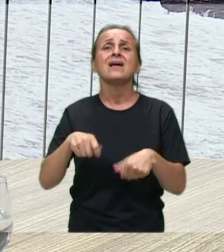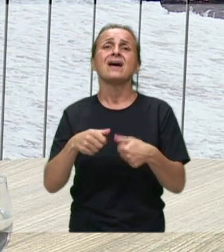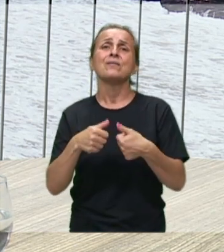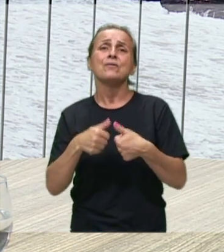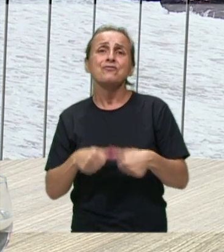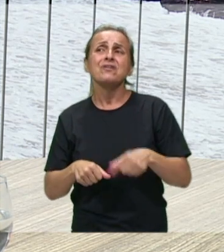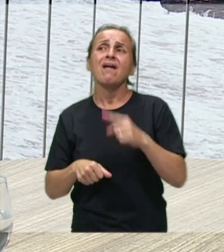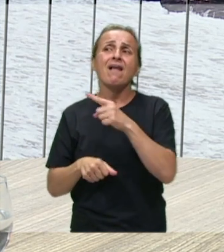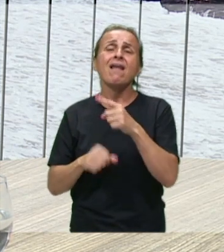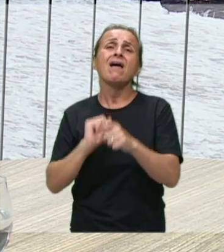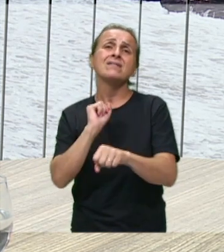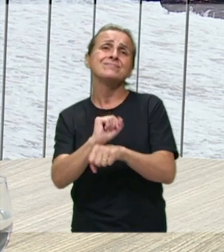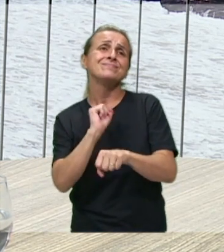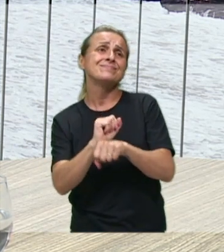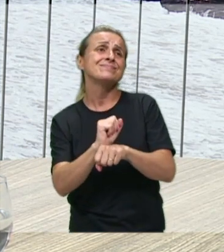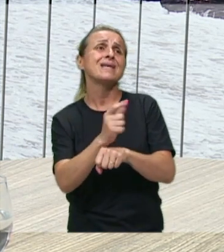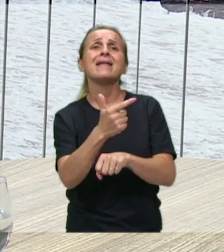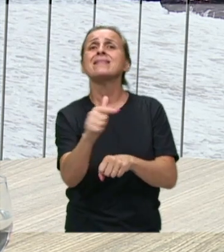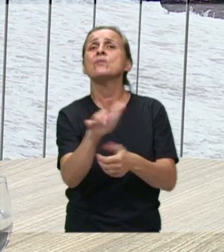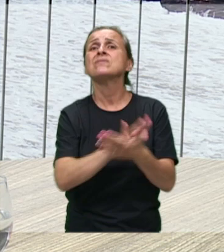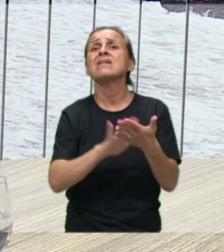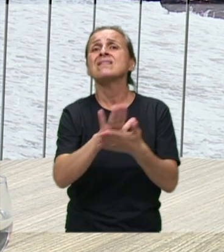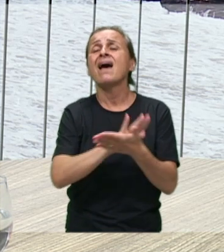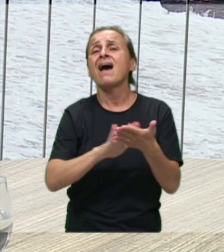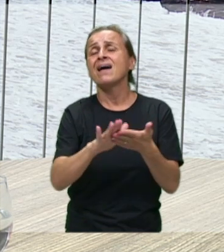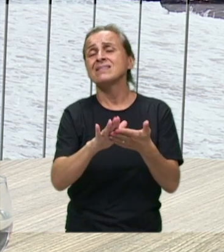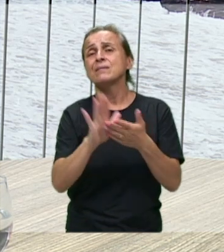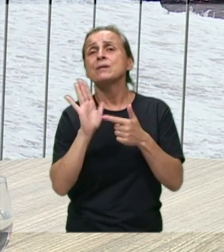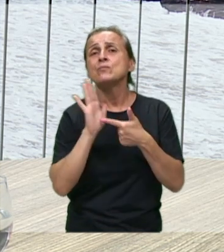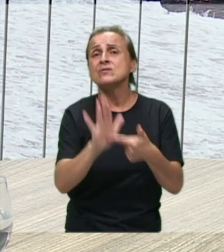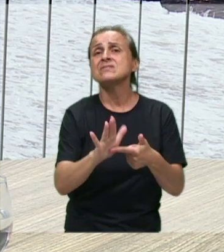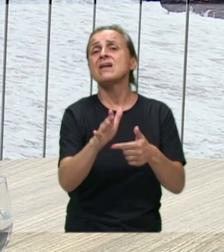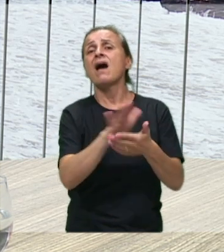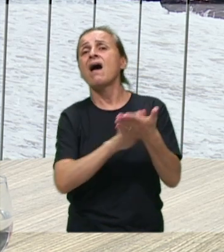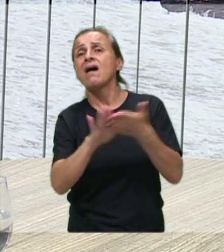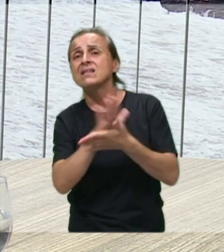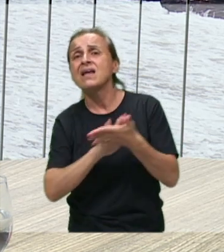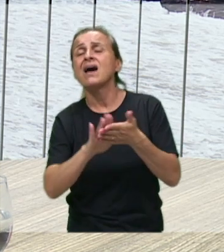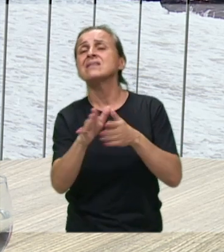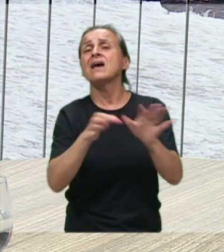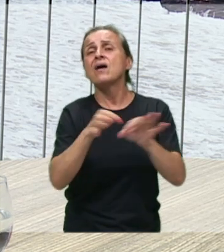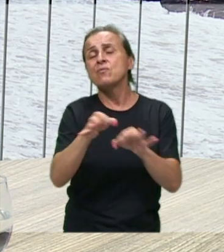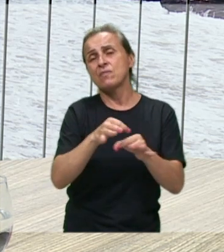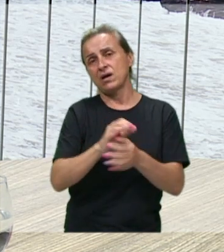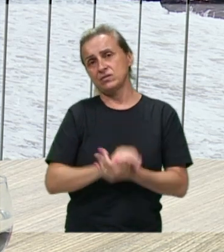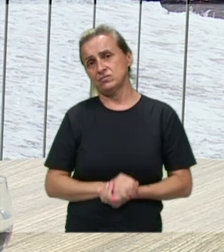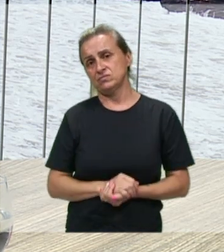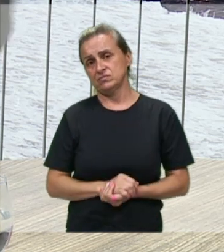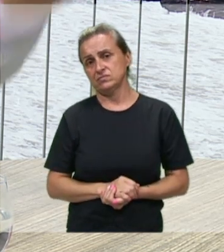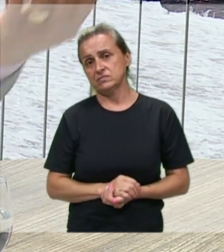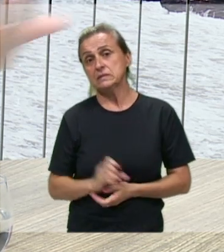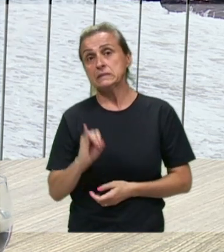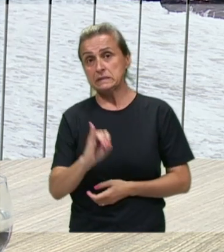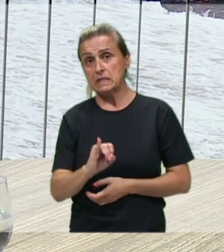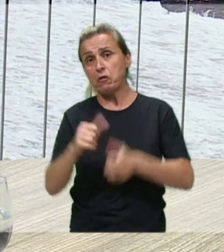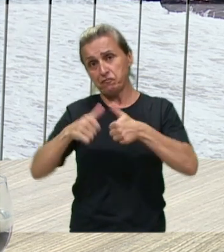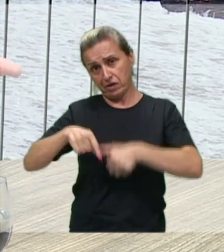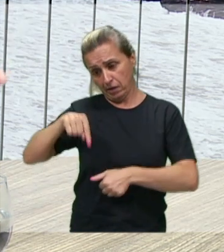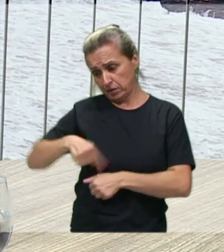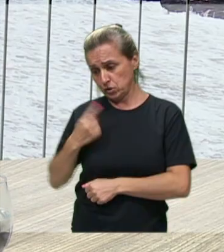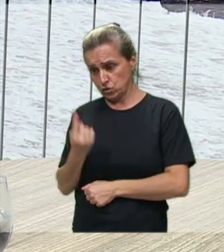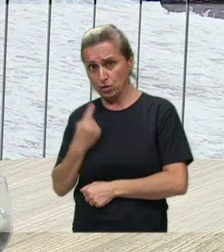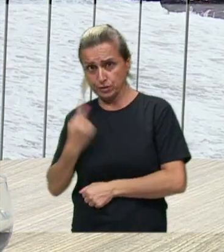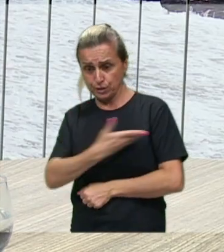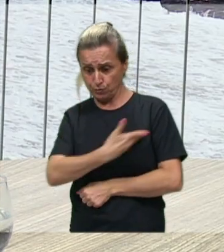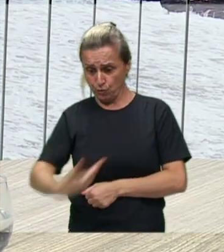que a gente possa sempre agilizar ele, né? Vamos ter essa luzinha aqui, vamos fazer. Agora, se eu ficar aqui, governo lá, quem perde